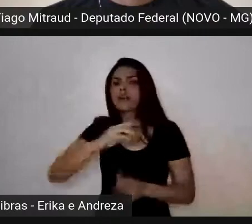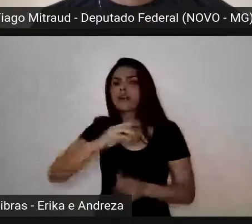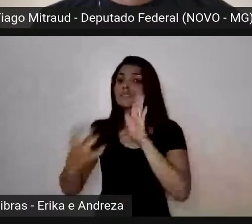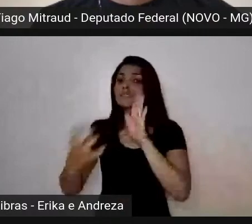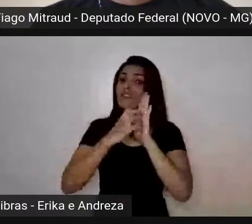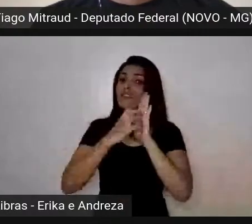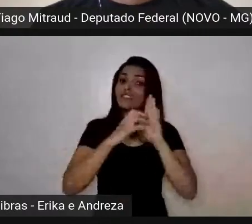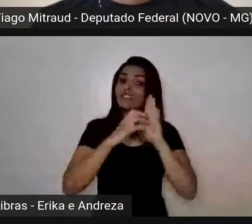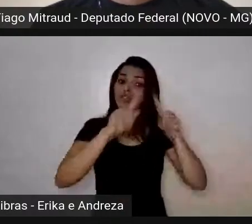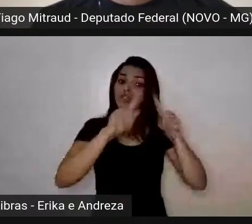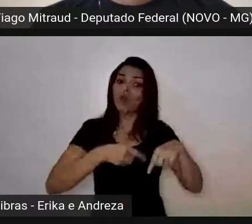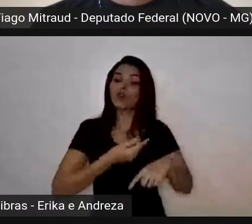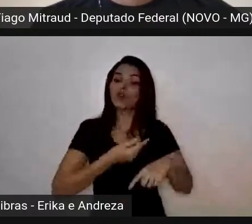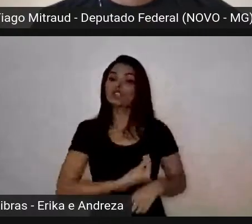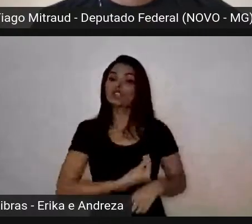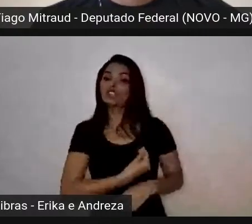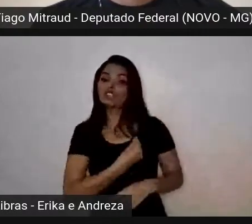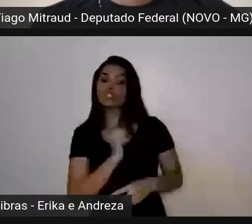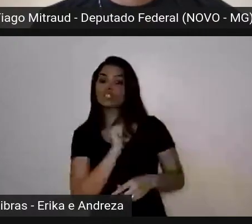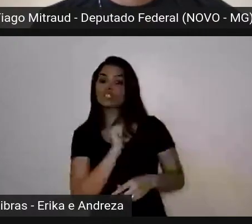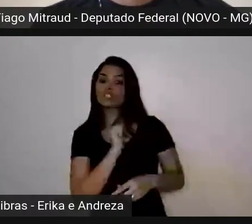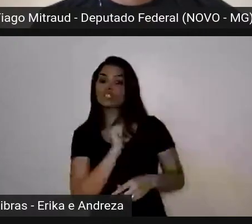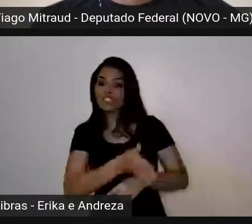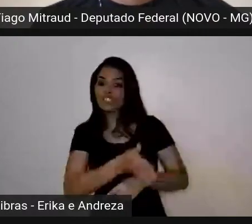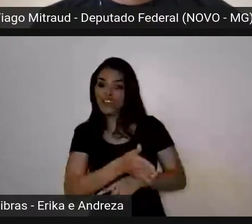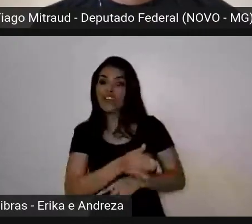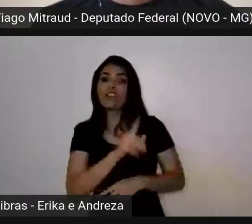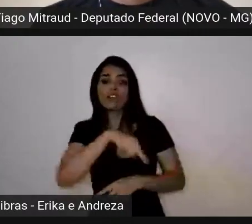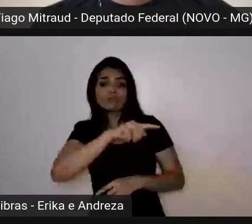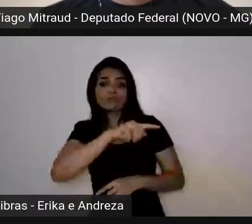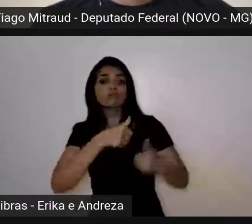carreira, né? Eles podem